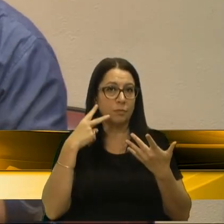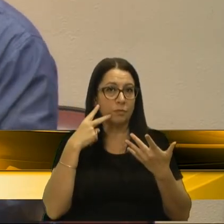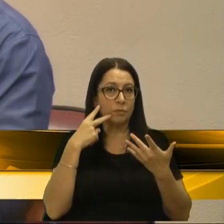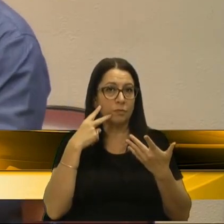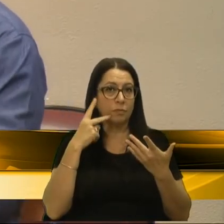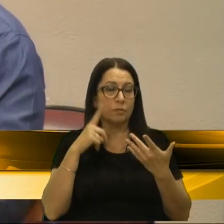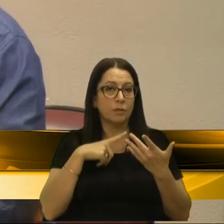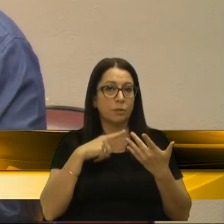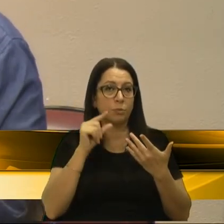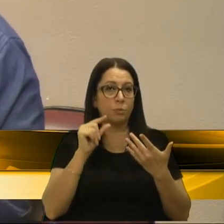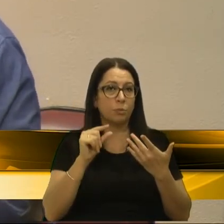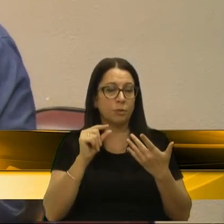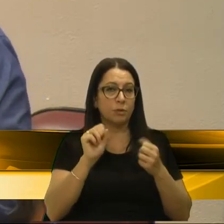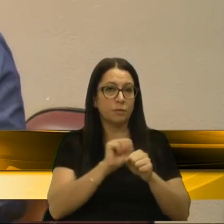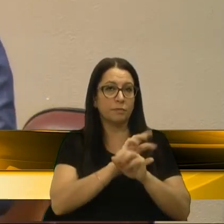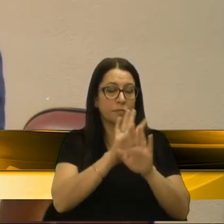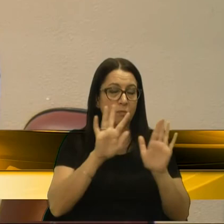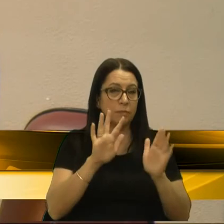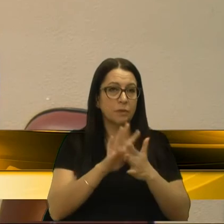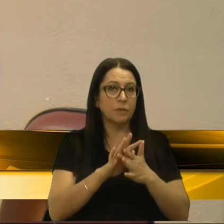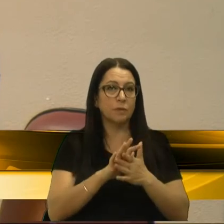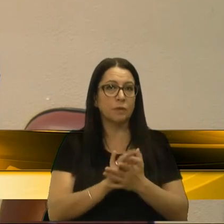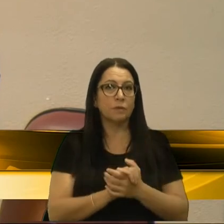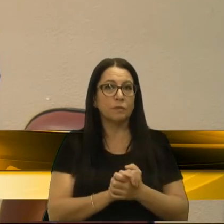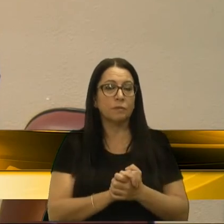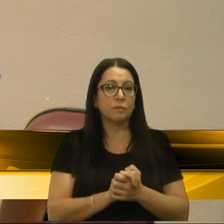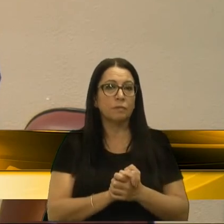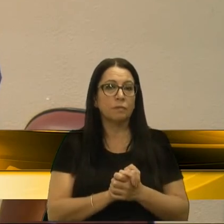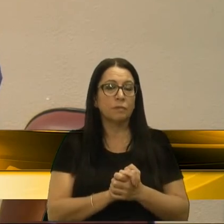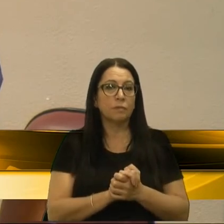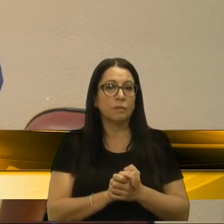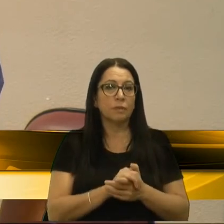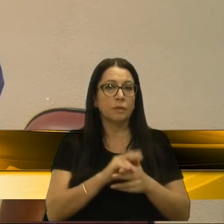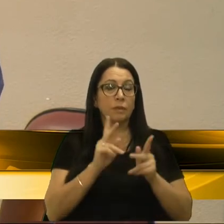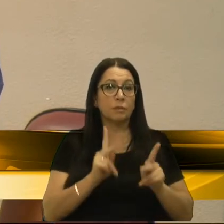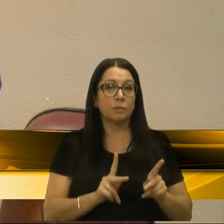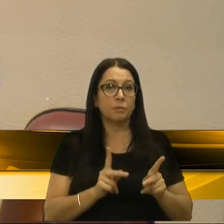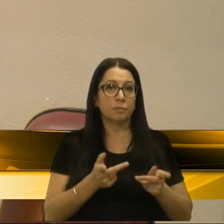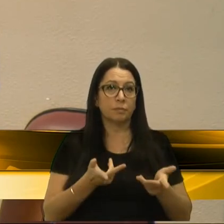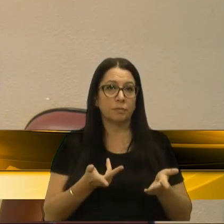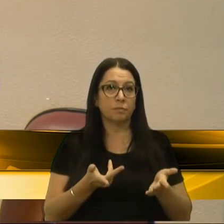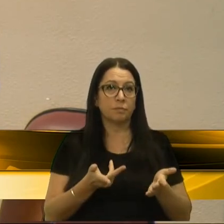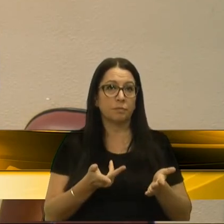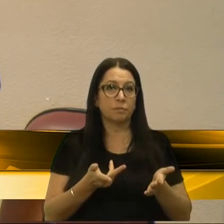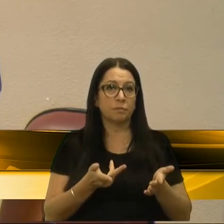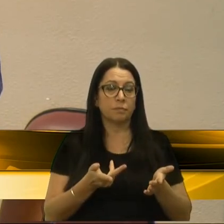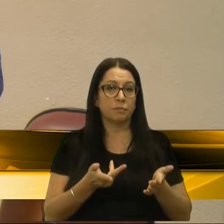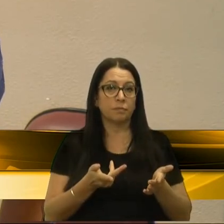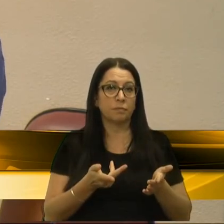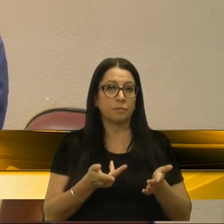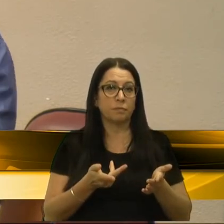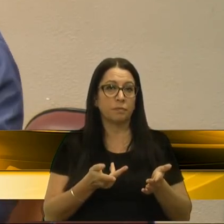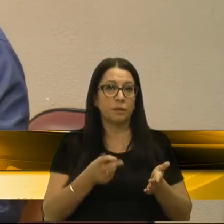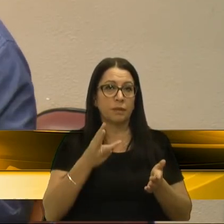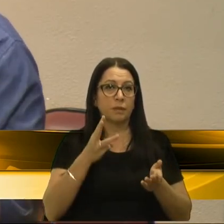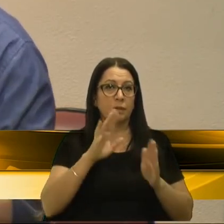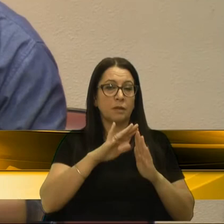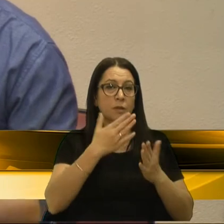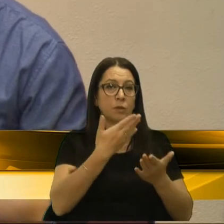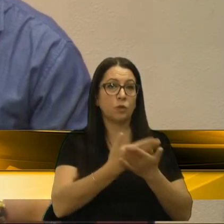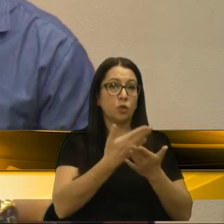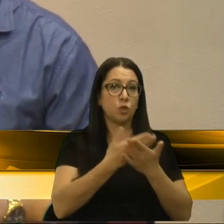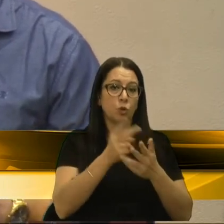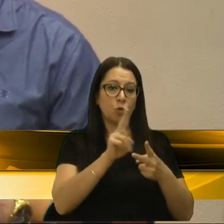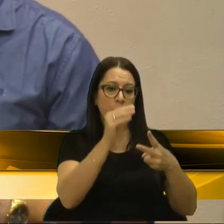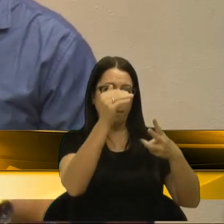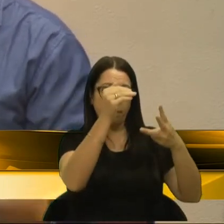ter um pouquinho de transparência? Foi que as pessoas deram, né, de praxe as 3 escolas que gostariam de colocar